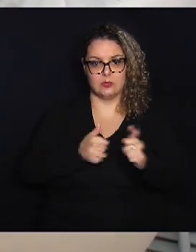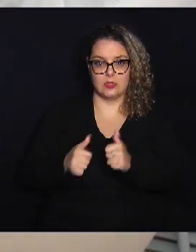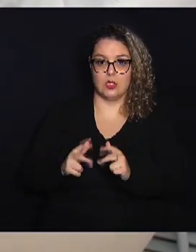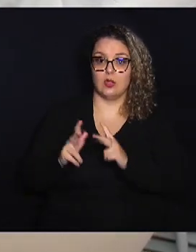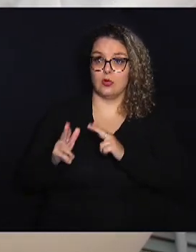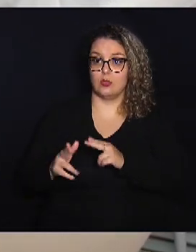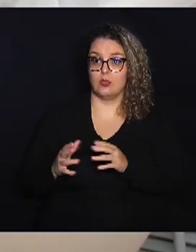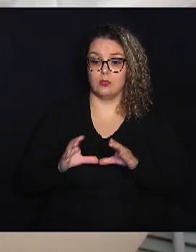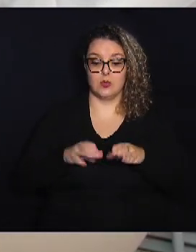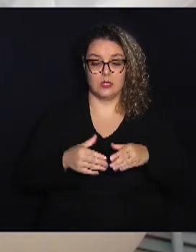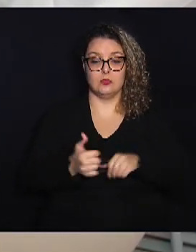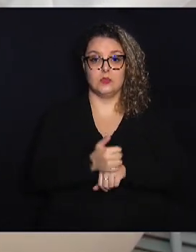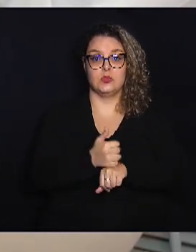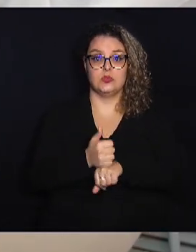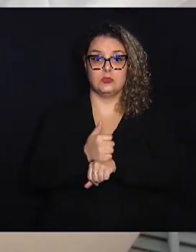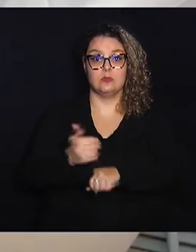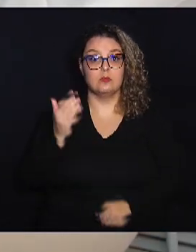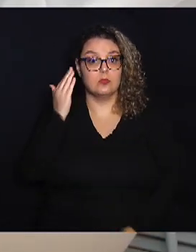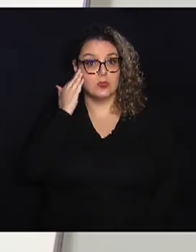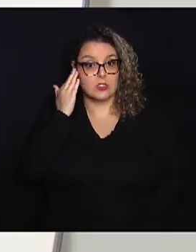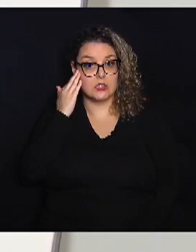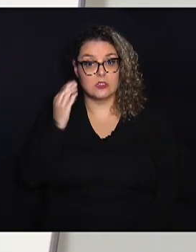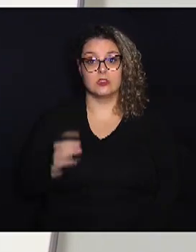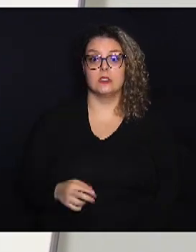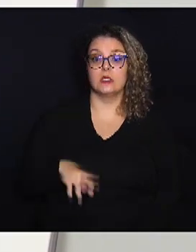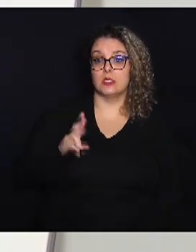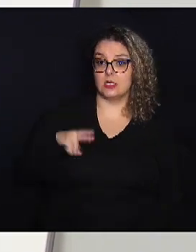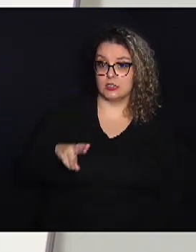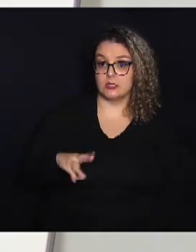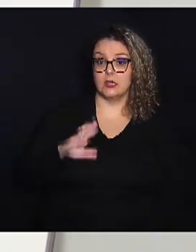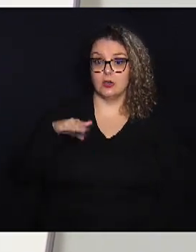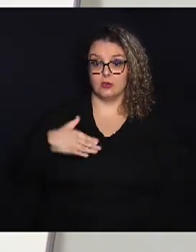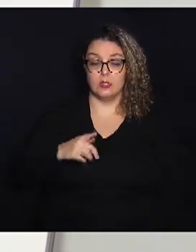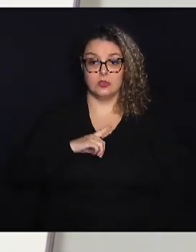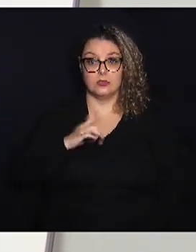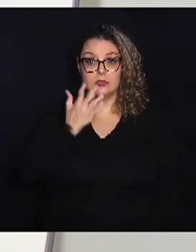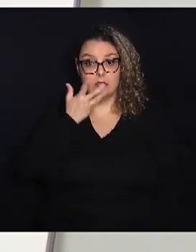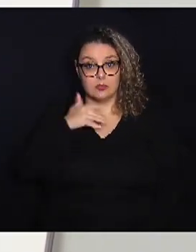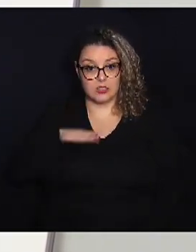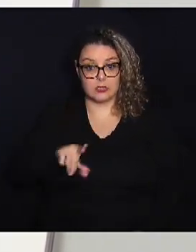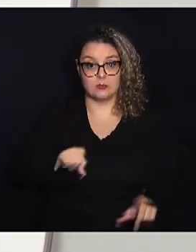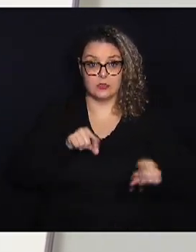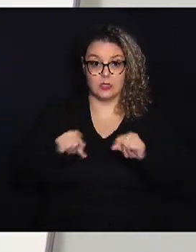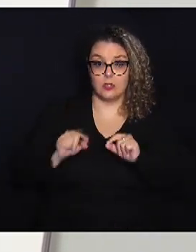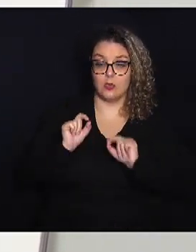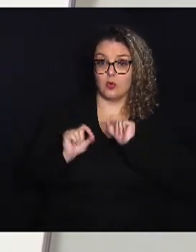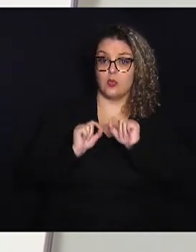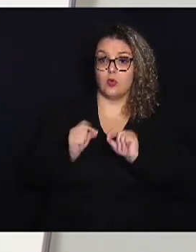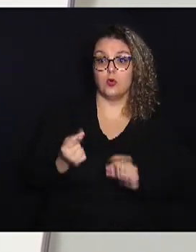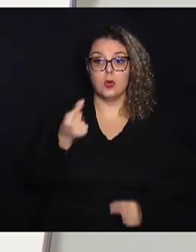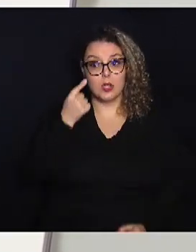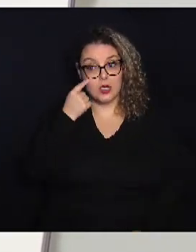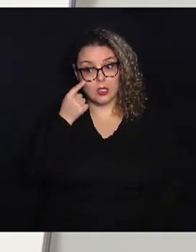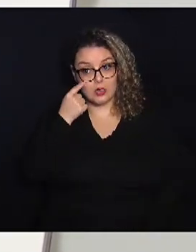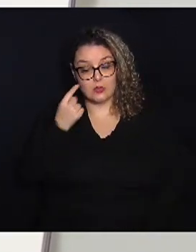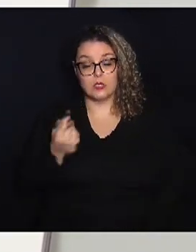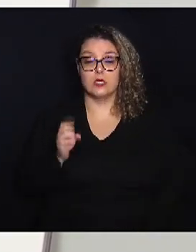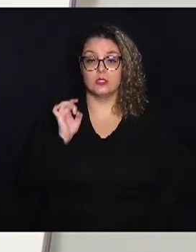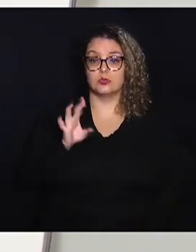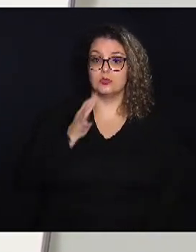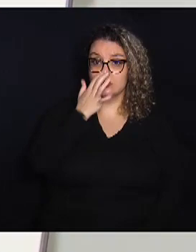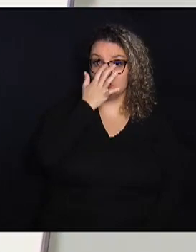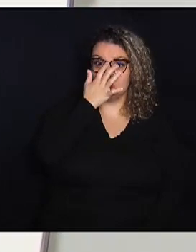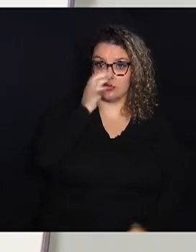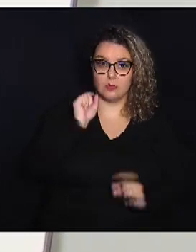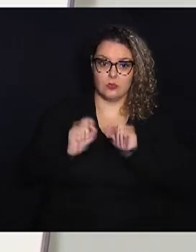de profissionais para entender as causas. Quando a gente tem uma criança seletiva, o que a gente vê é só o que a criança não